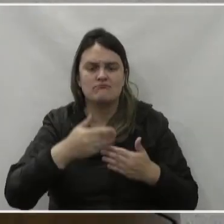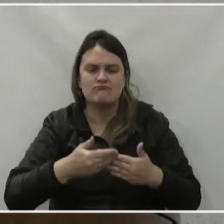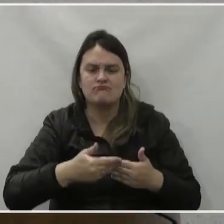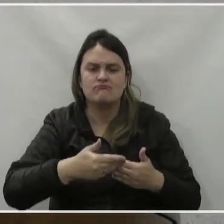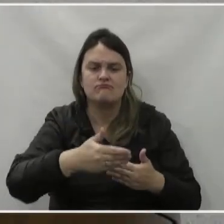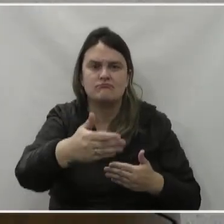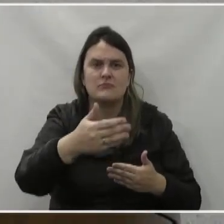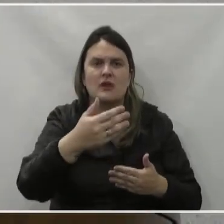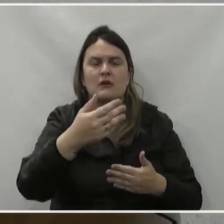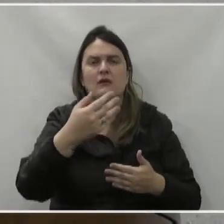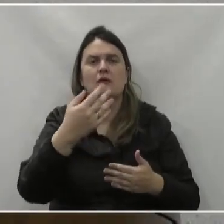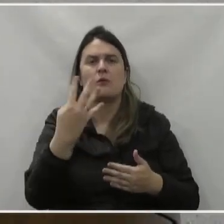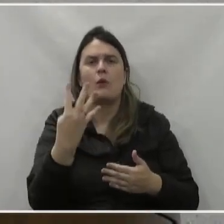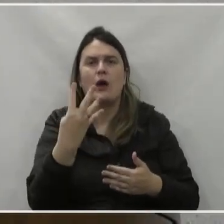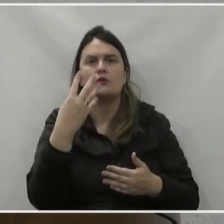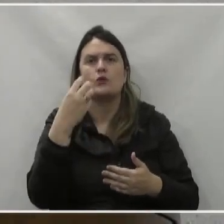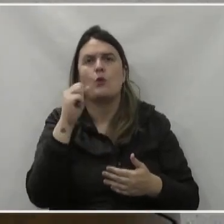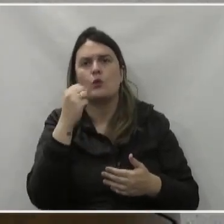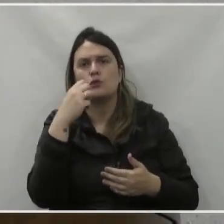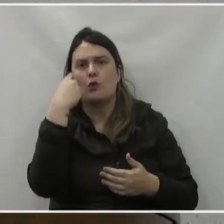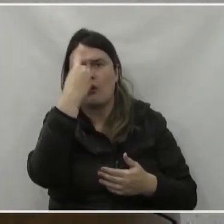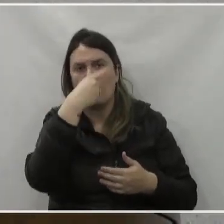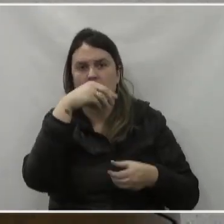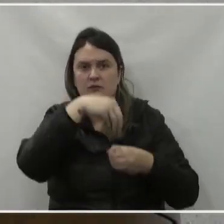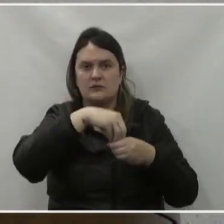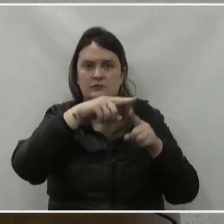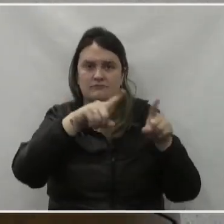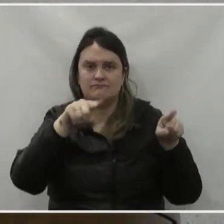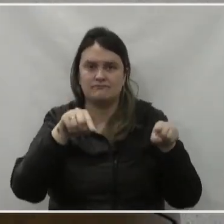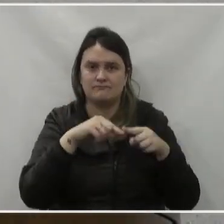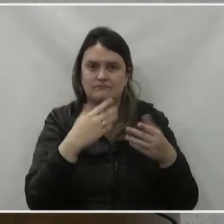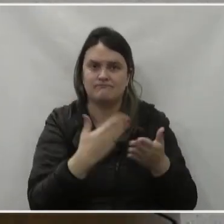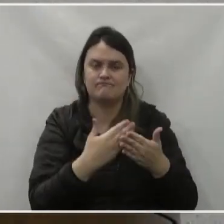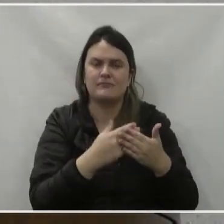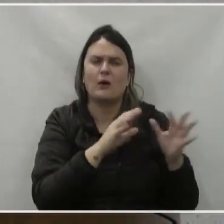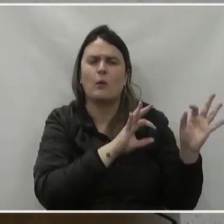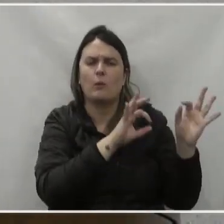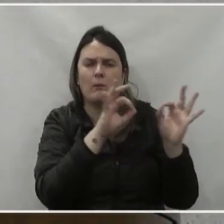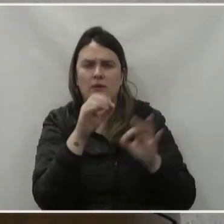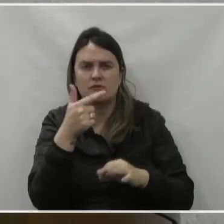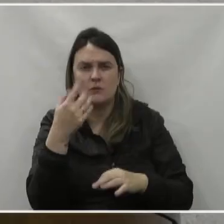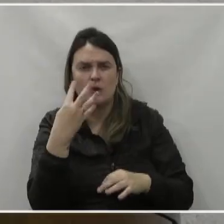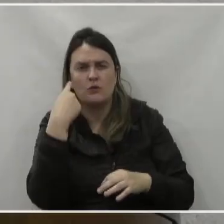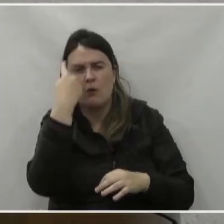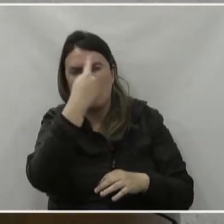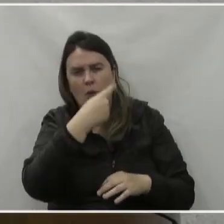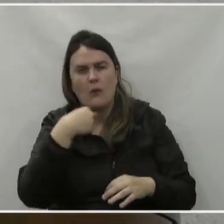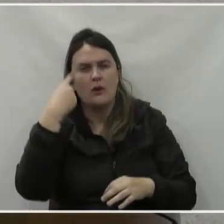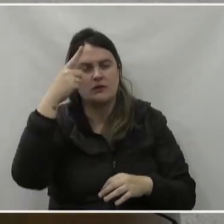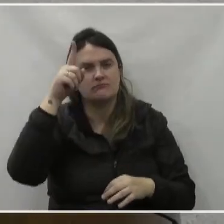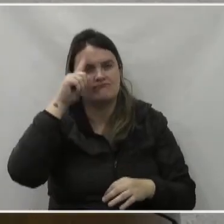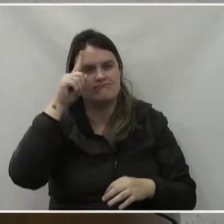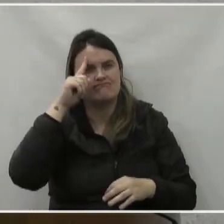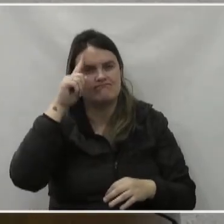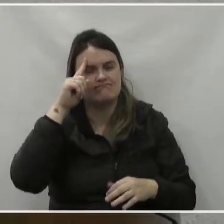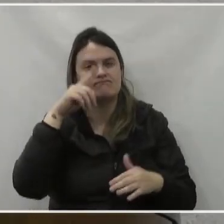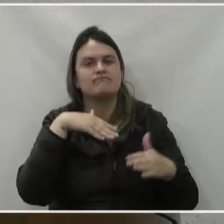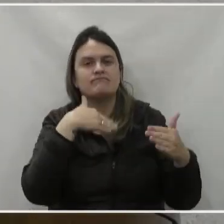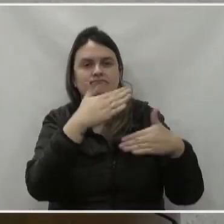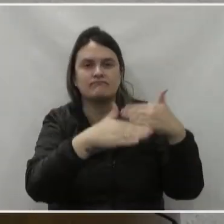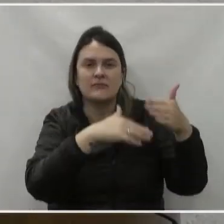das 4 ou 8 horas em sala de aula. Nos acompanha 24 horas por dia.